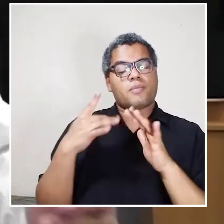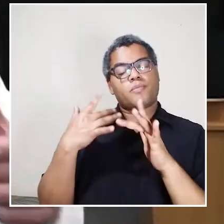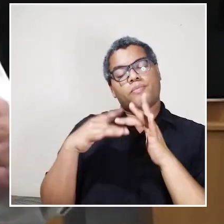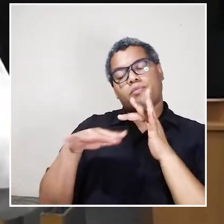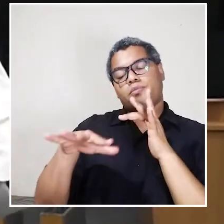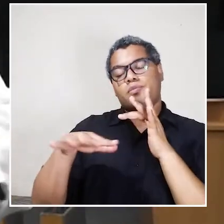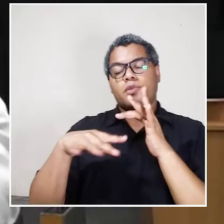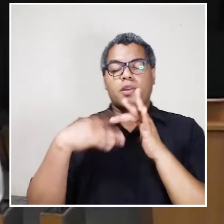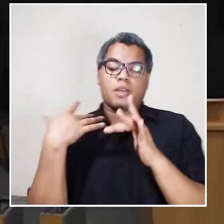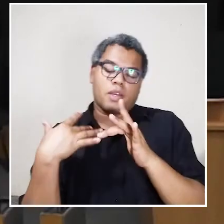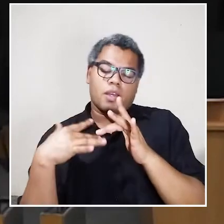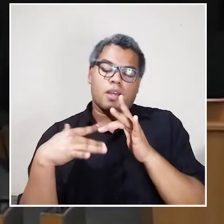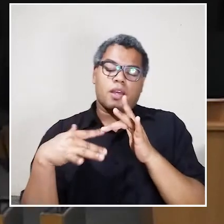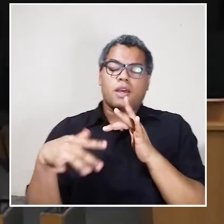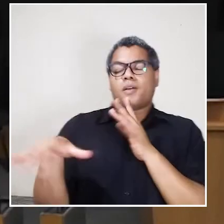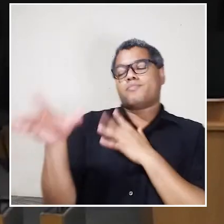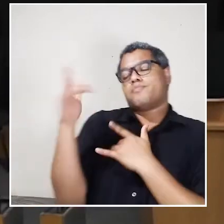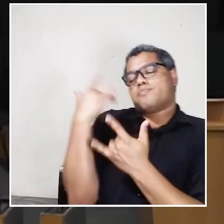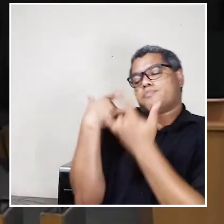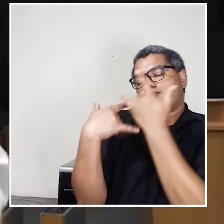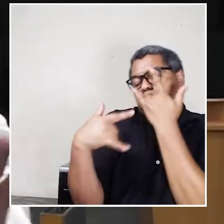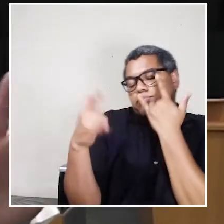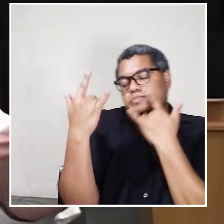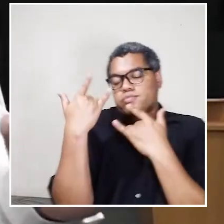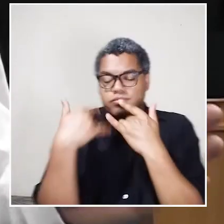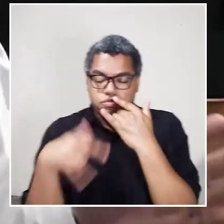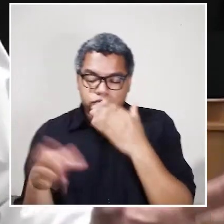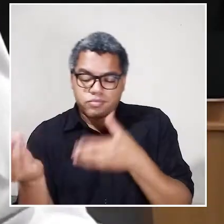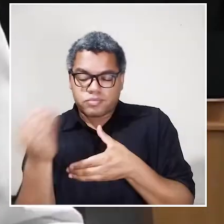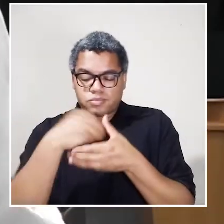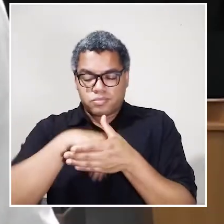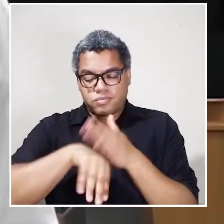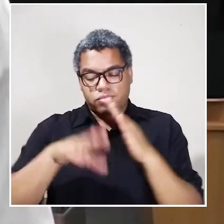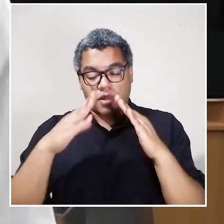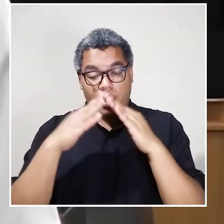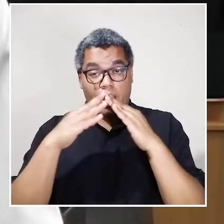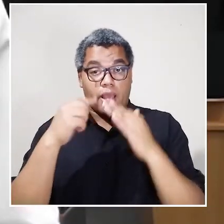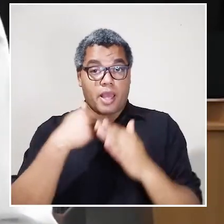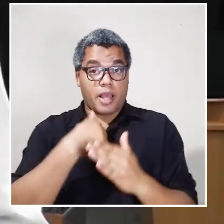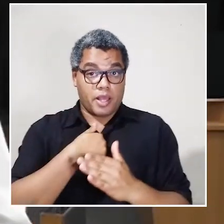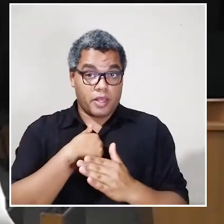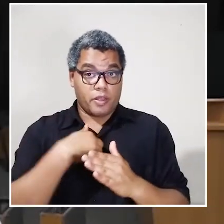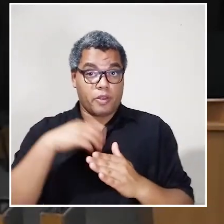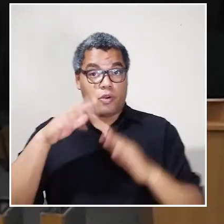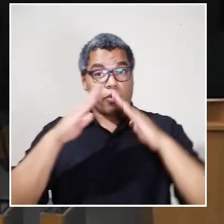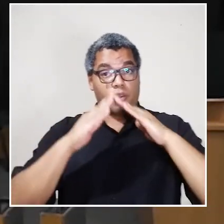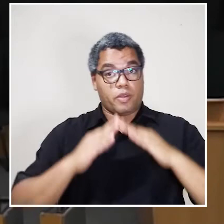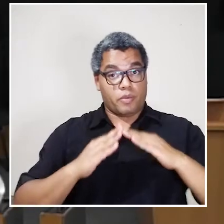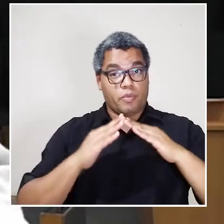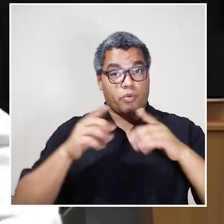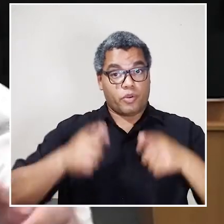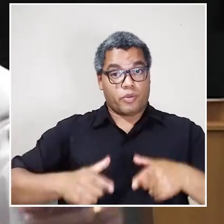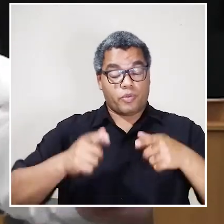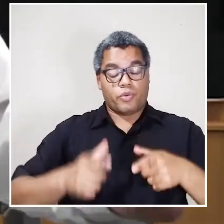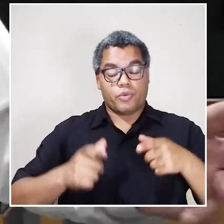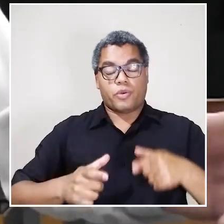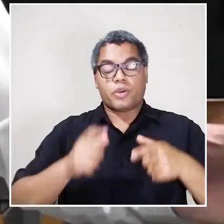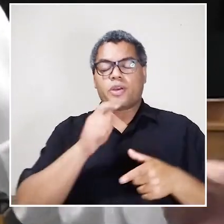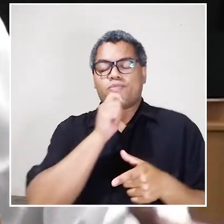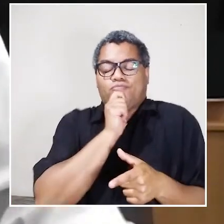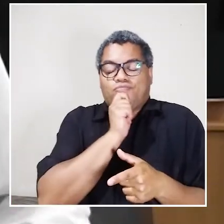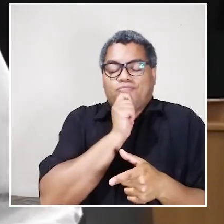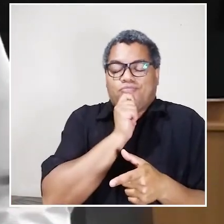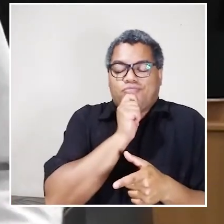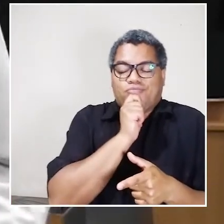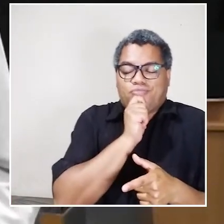dentro da nossa casa. Eu que sou de terras frias, então agora o inverno chegando, não precisamos ir à